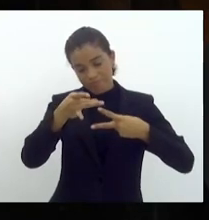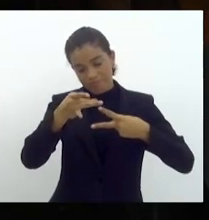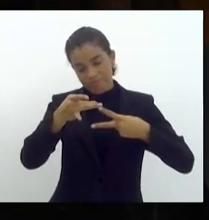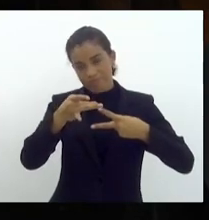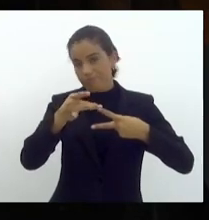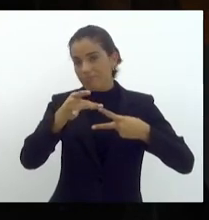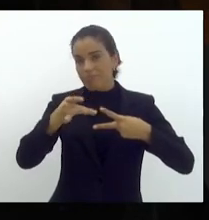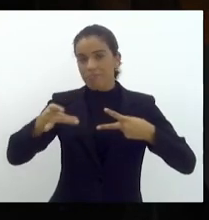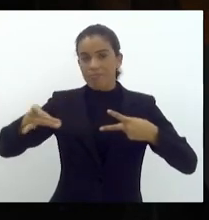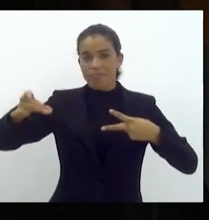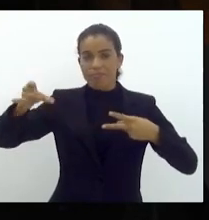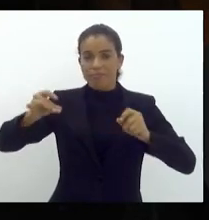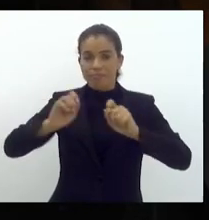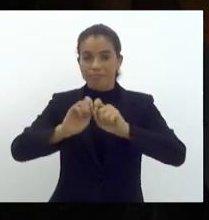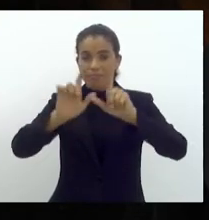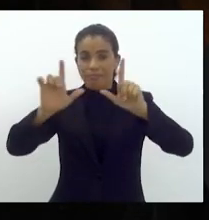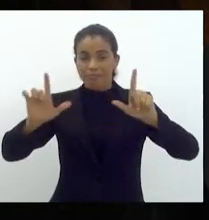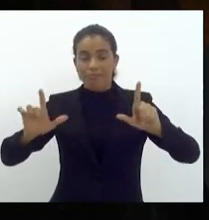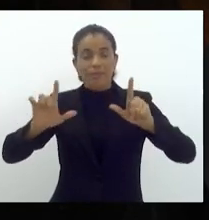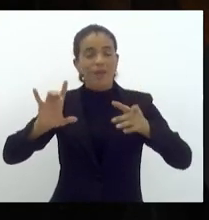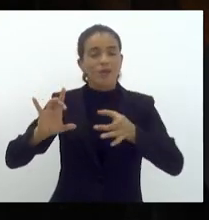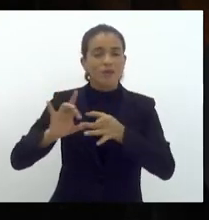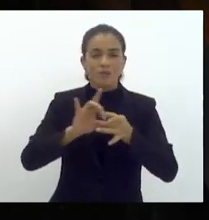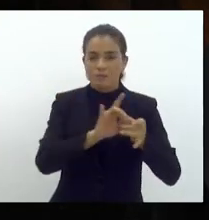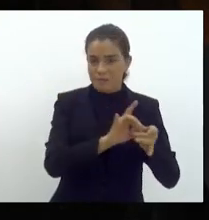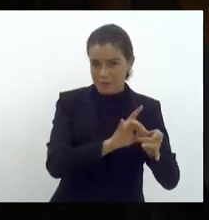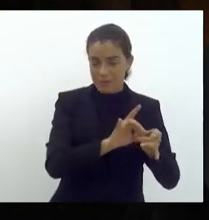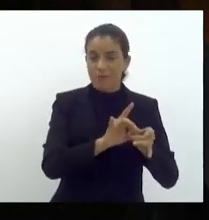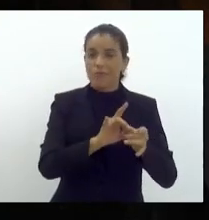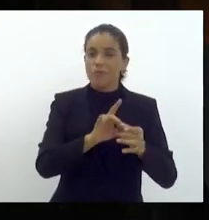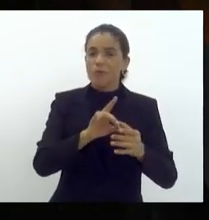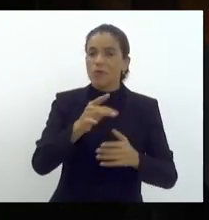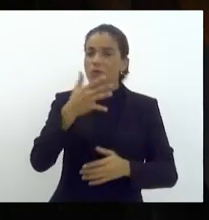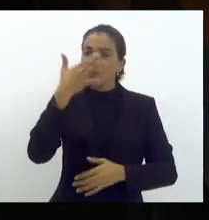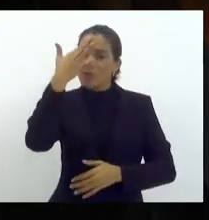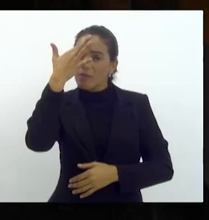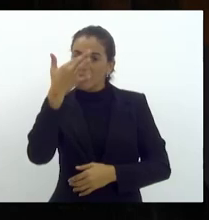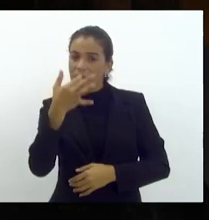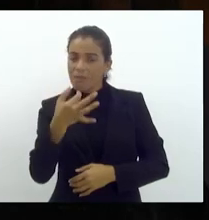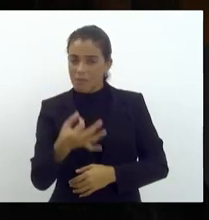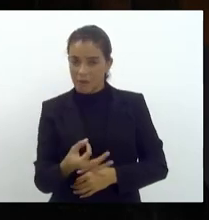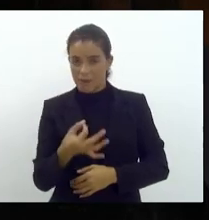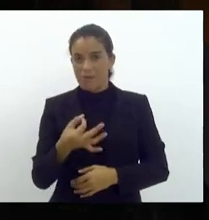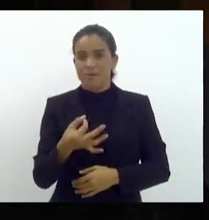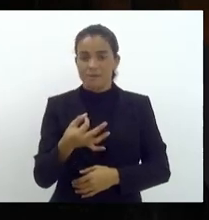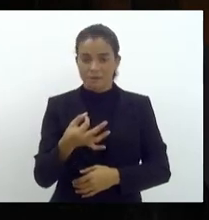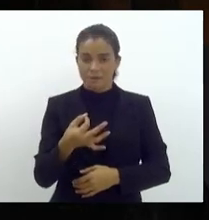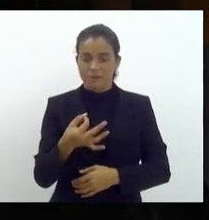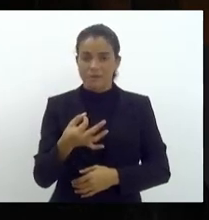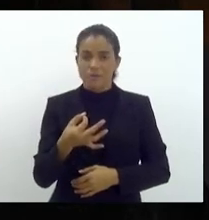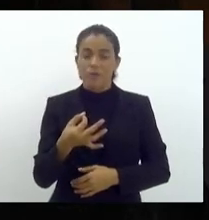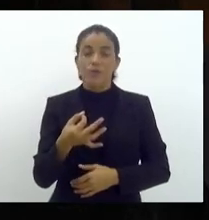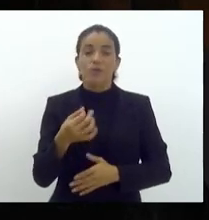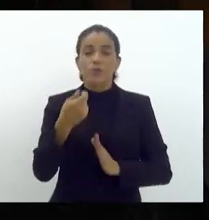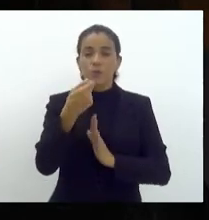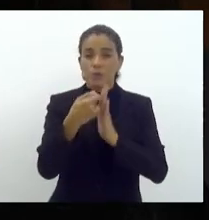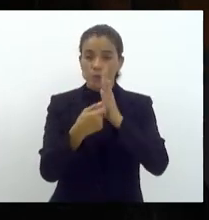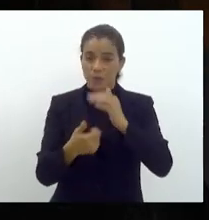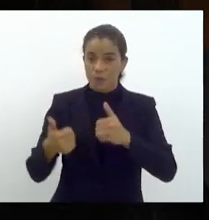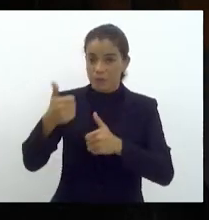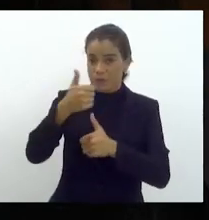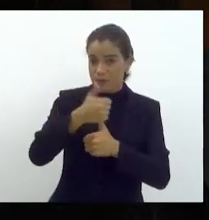É no sentido de uma interpretação do substitutivo